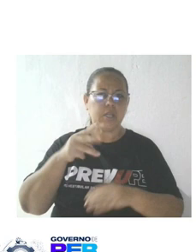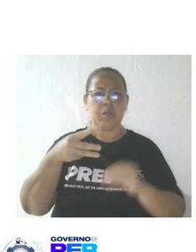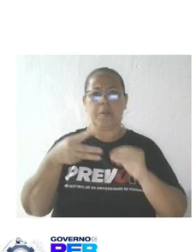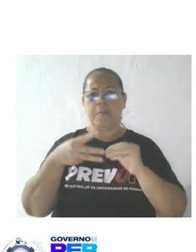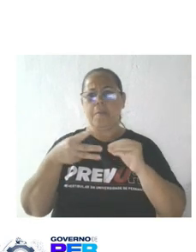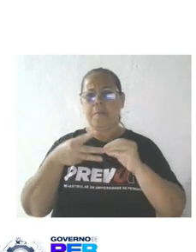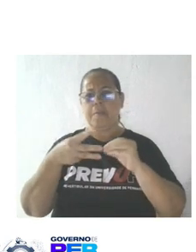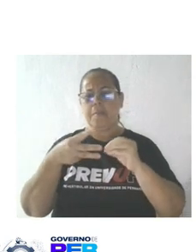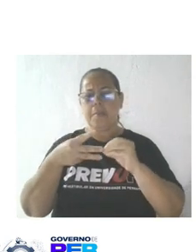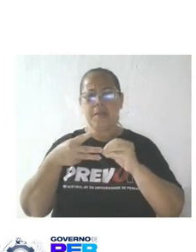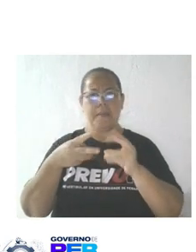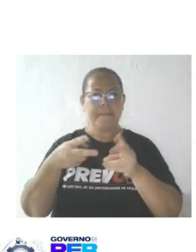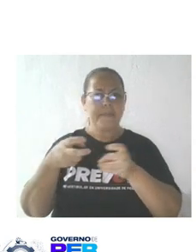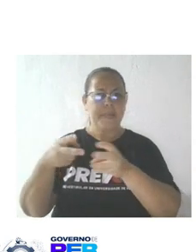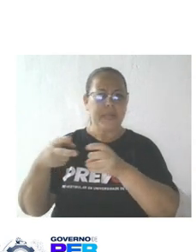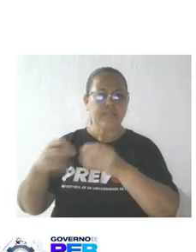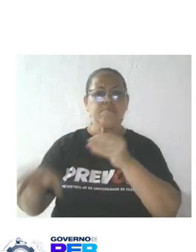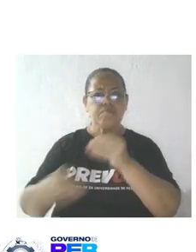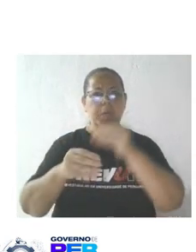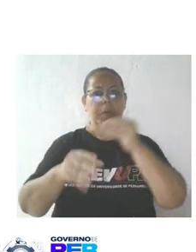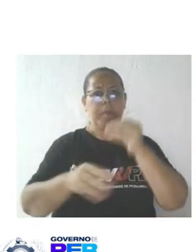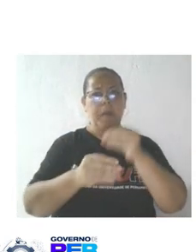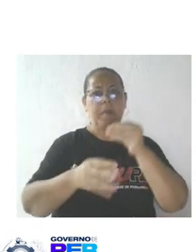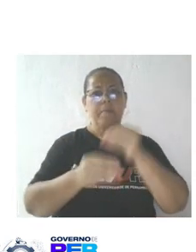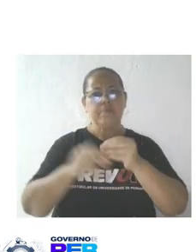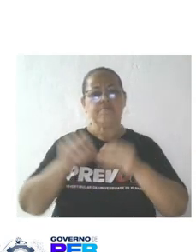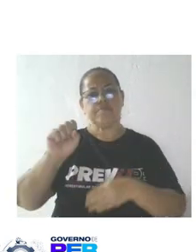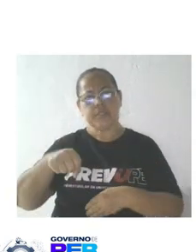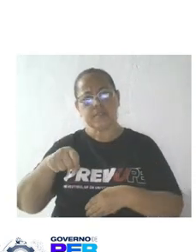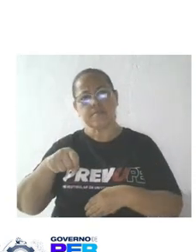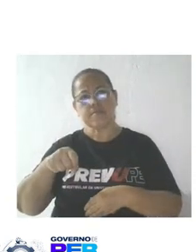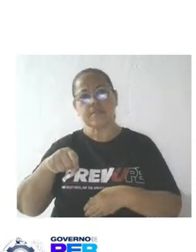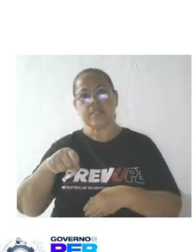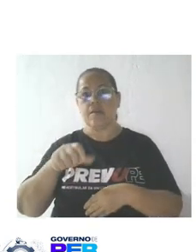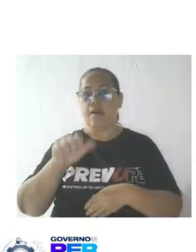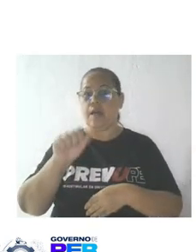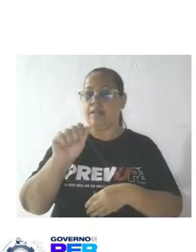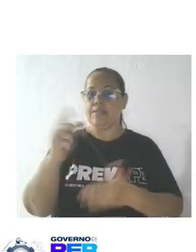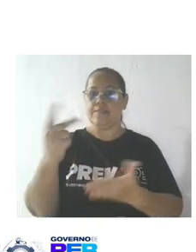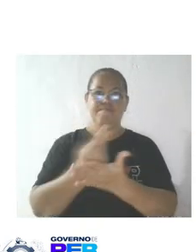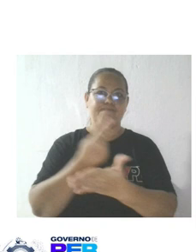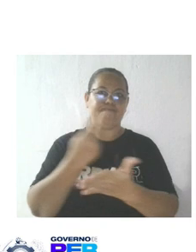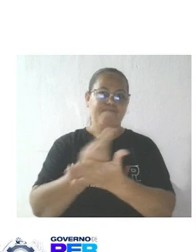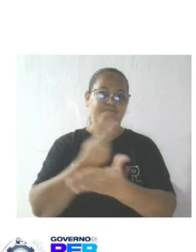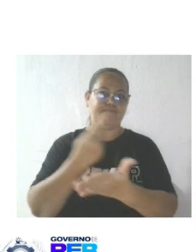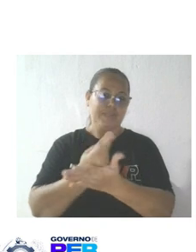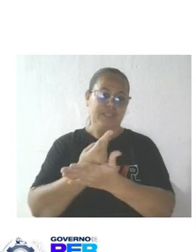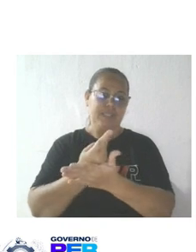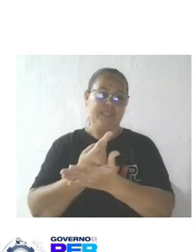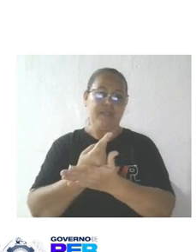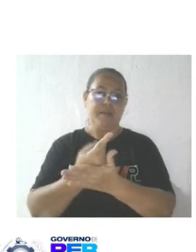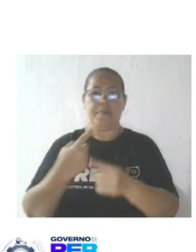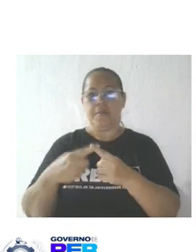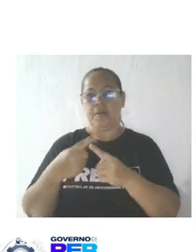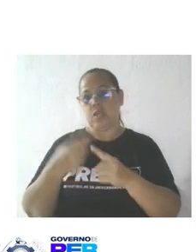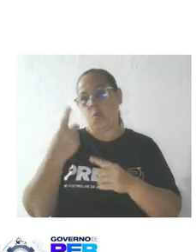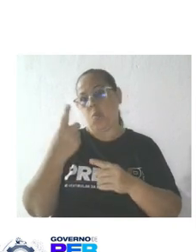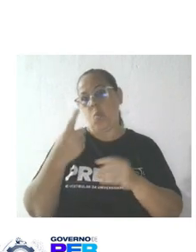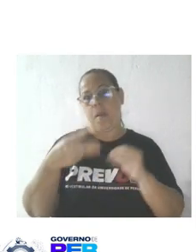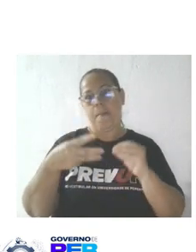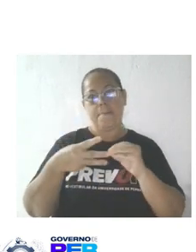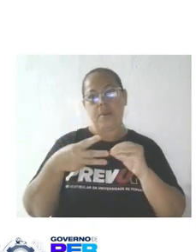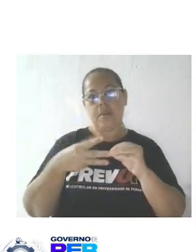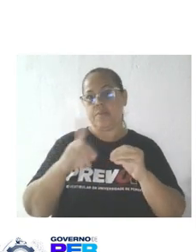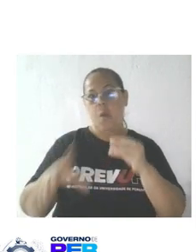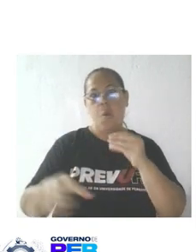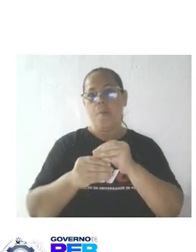eu percebo que ela sim complementa a outra. Então, essa letra A está incorreta por causa disso. Quando ele diz que uma molécula não